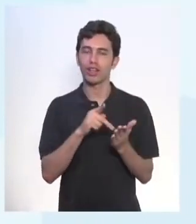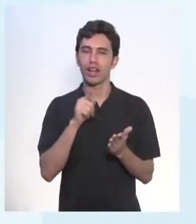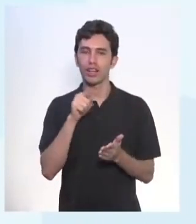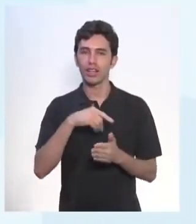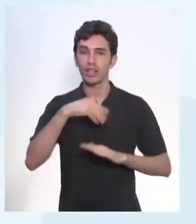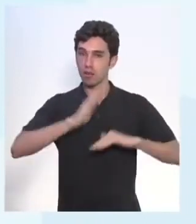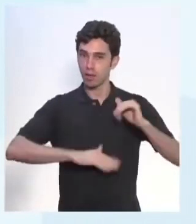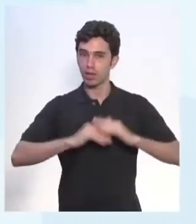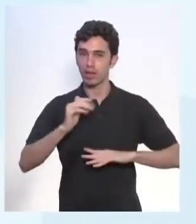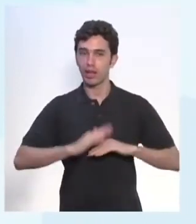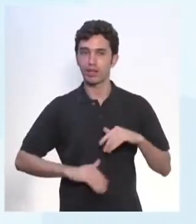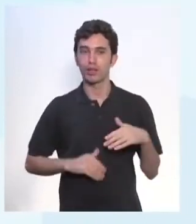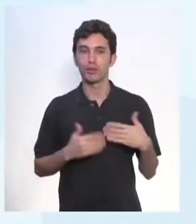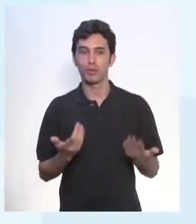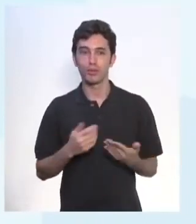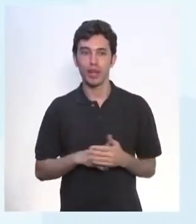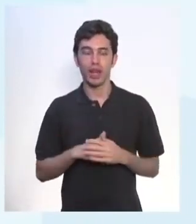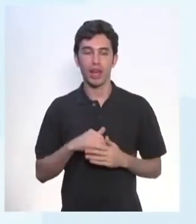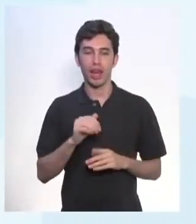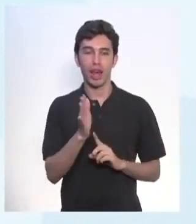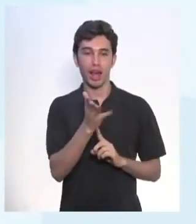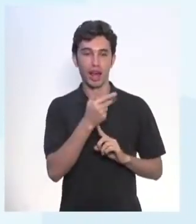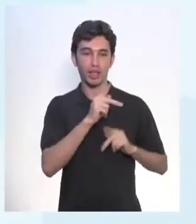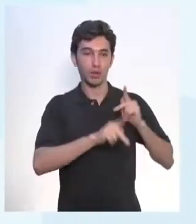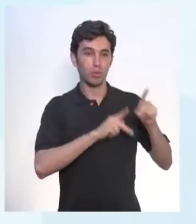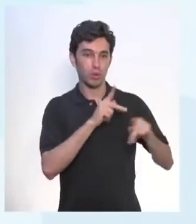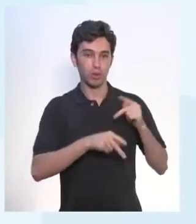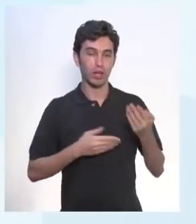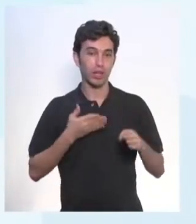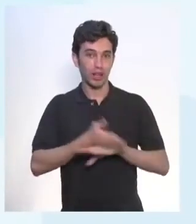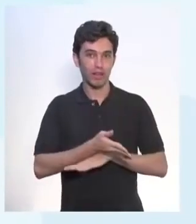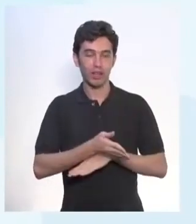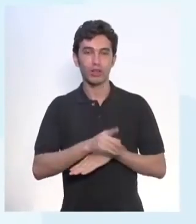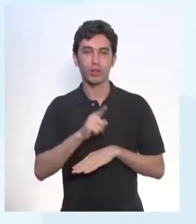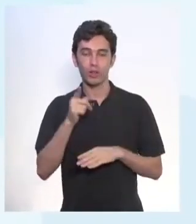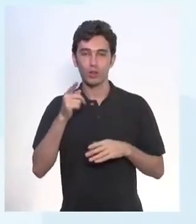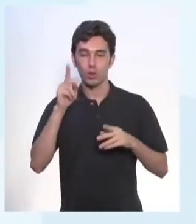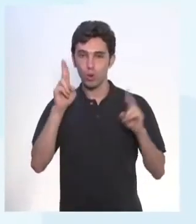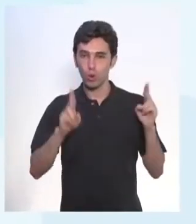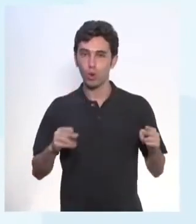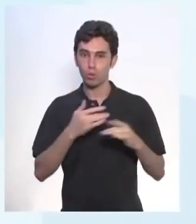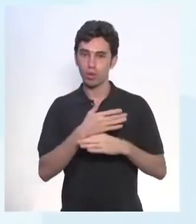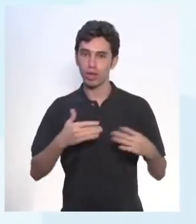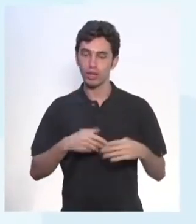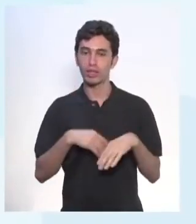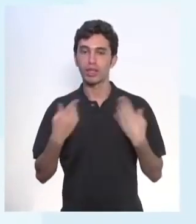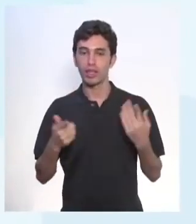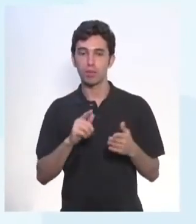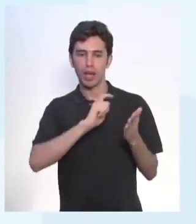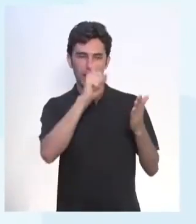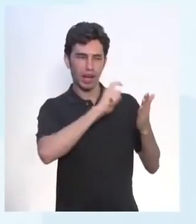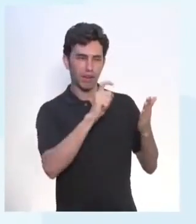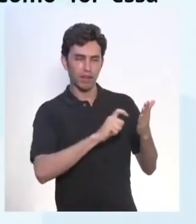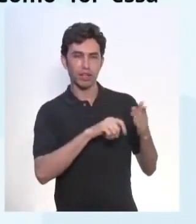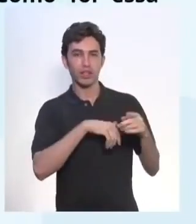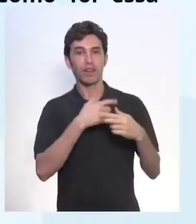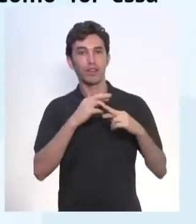essa habilidade? Vamos lá. Arte pública, intervenções urbanas e grafite versus